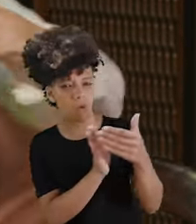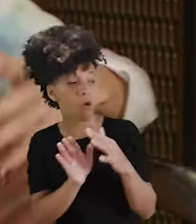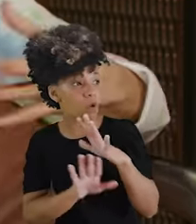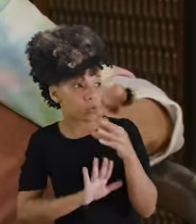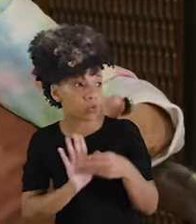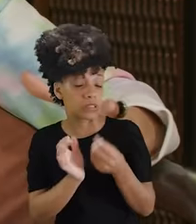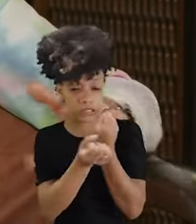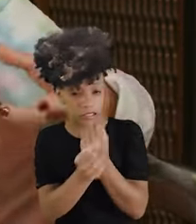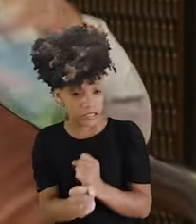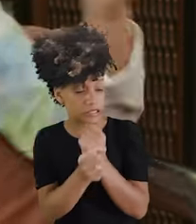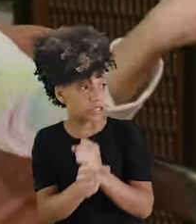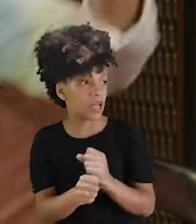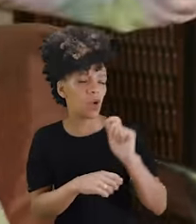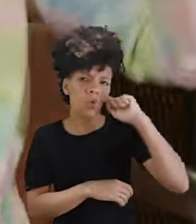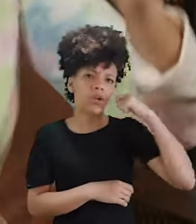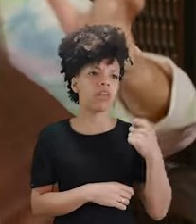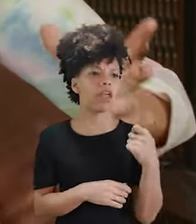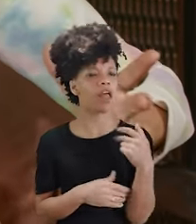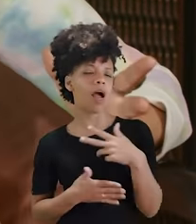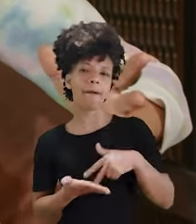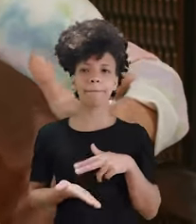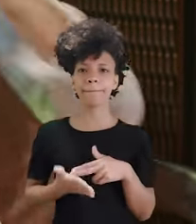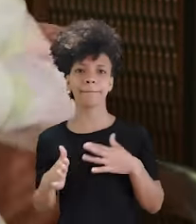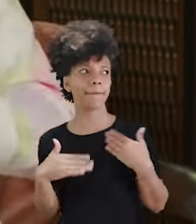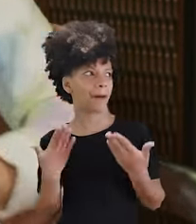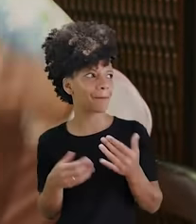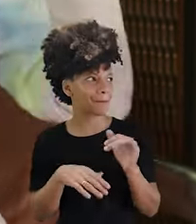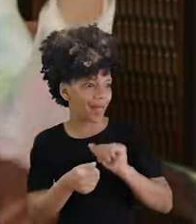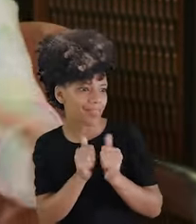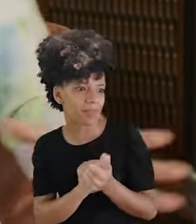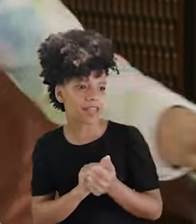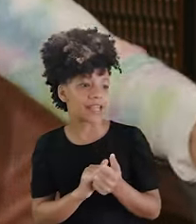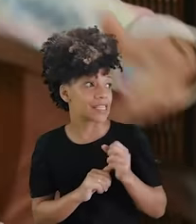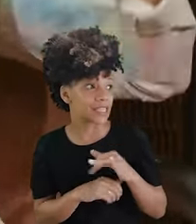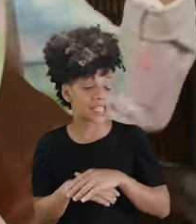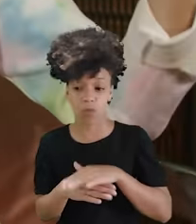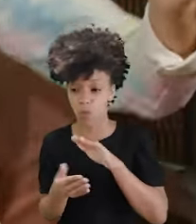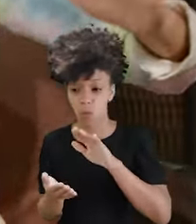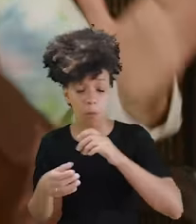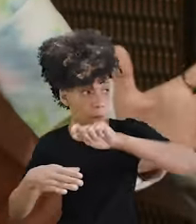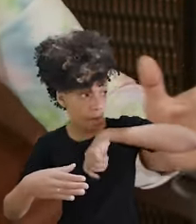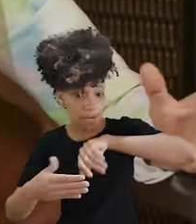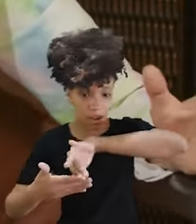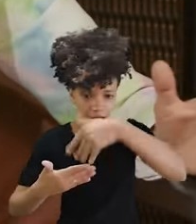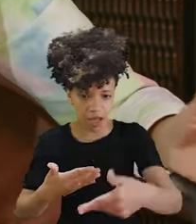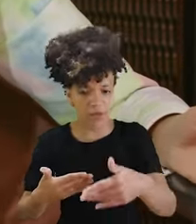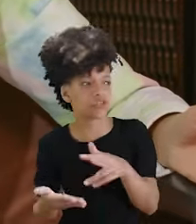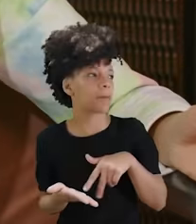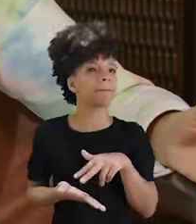para o Brasil que eu tô com toda essa exploração o negro ele é mais exibido mesmo com sofrimento ele caiu uma panela e já tá